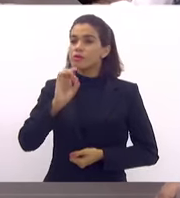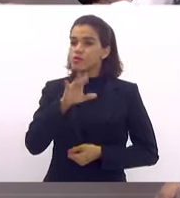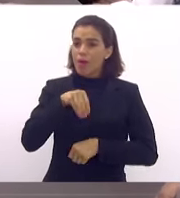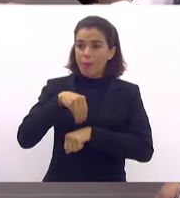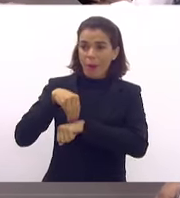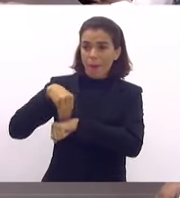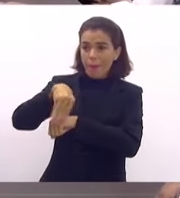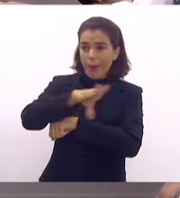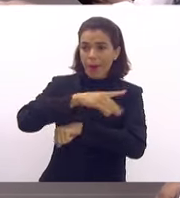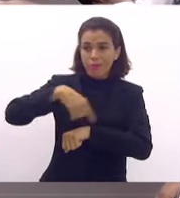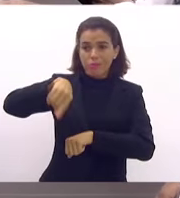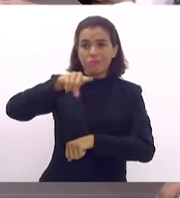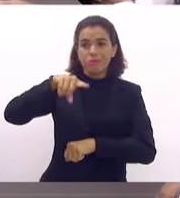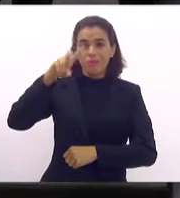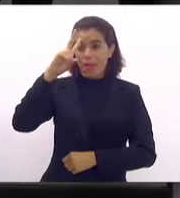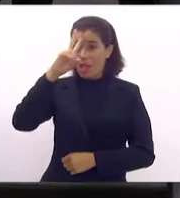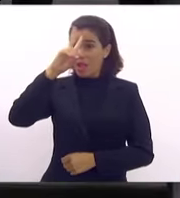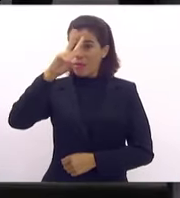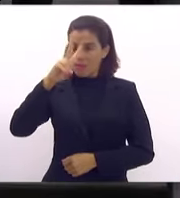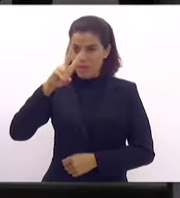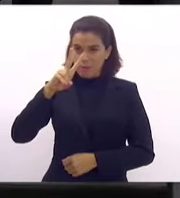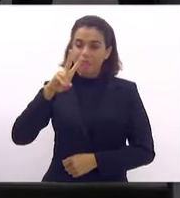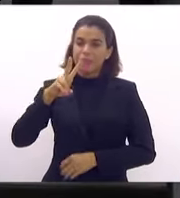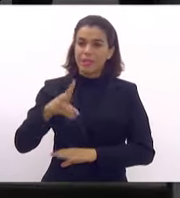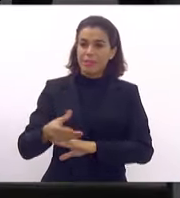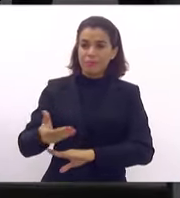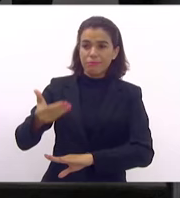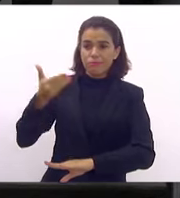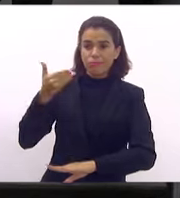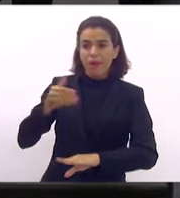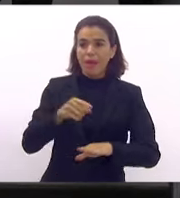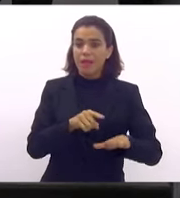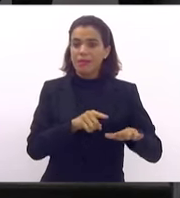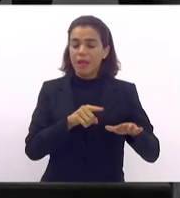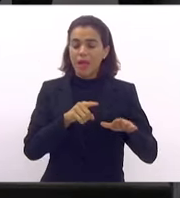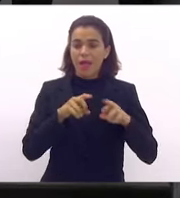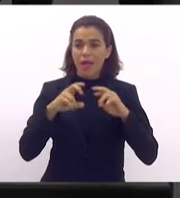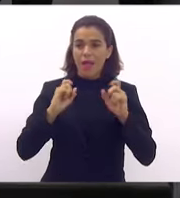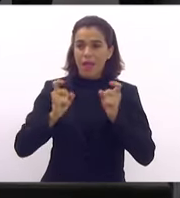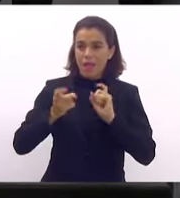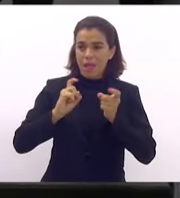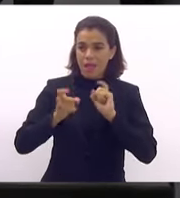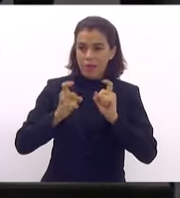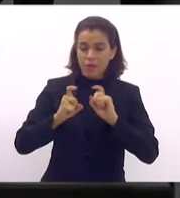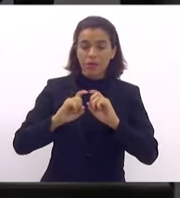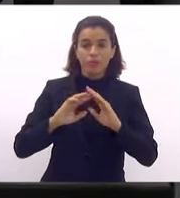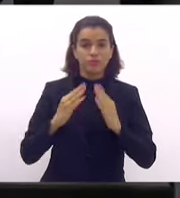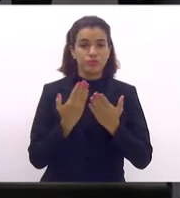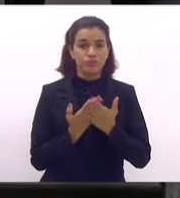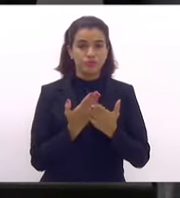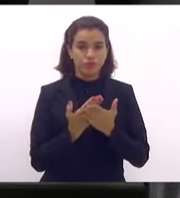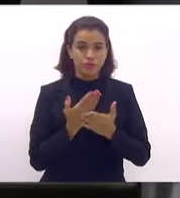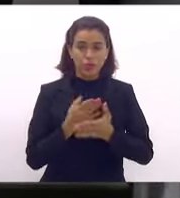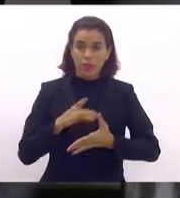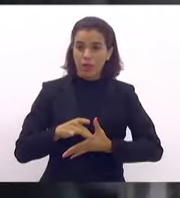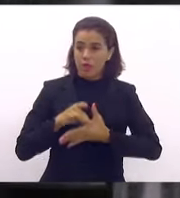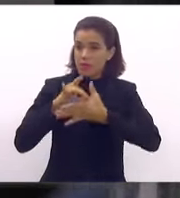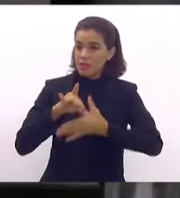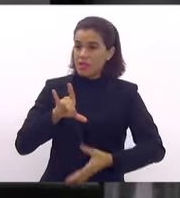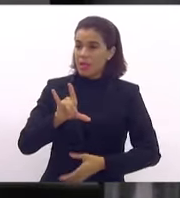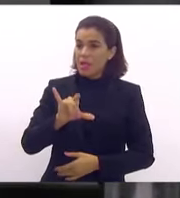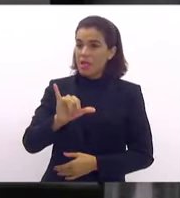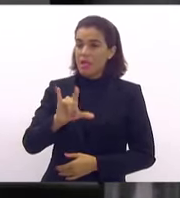a Vossa Excelência que, na última reunião do Colégio de Líderes, que